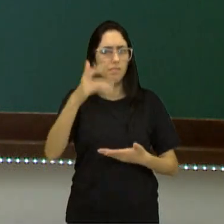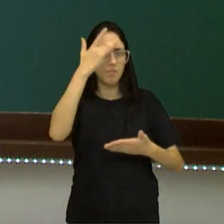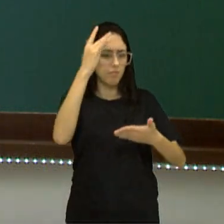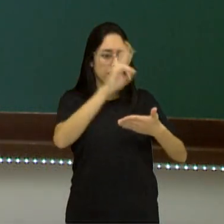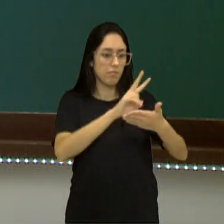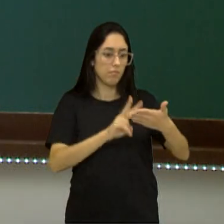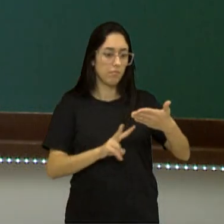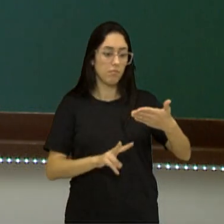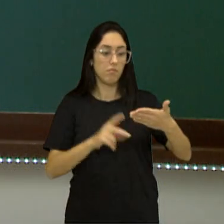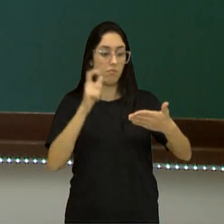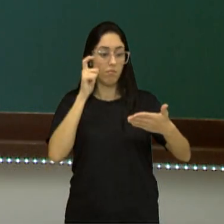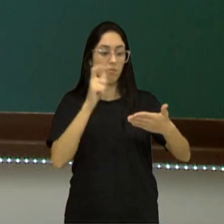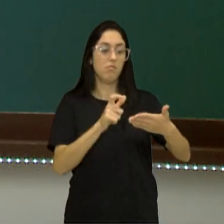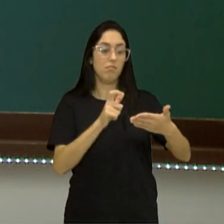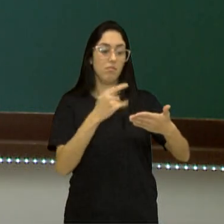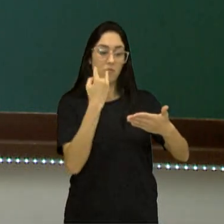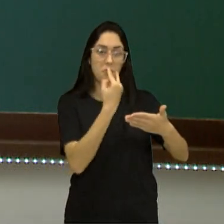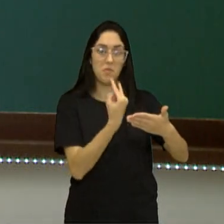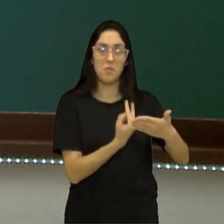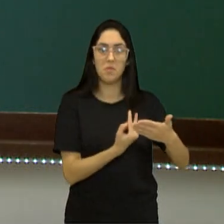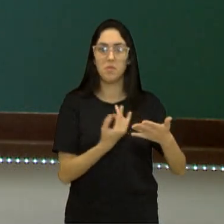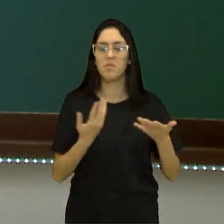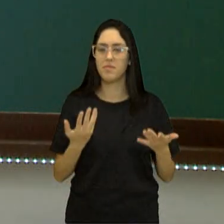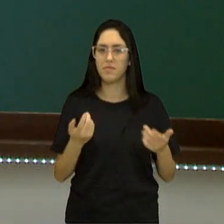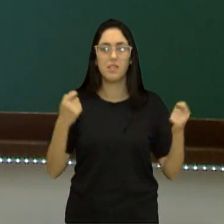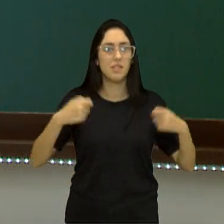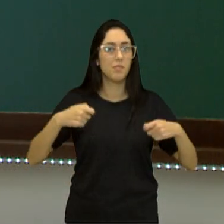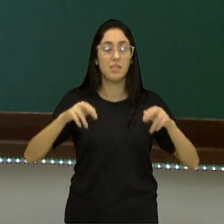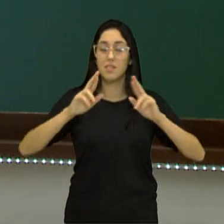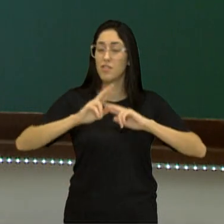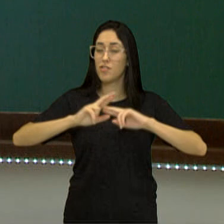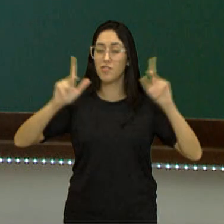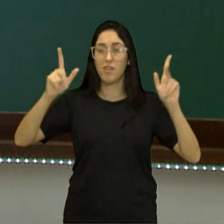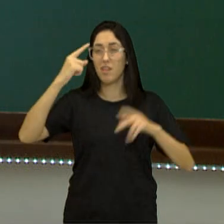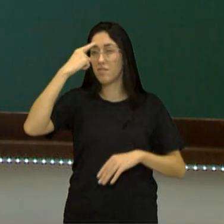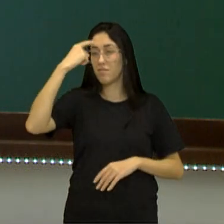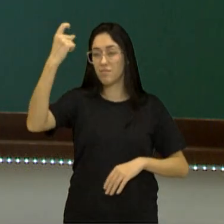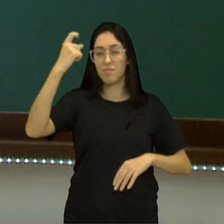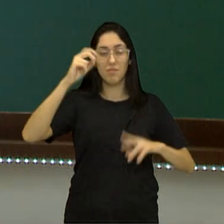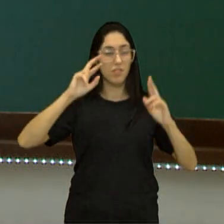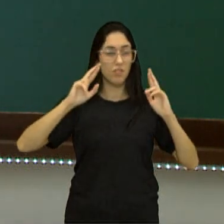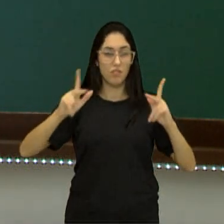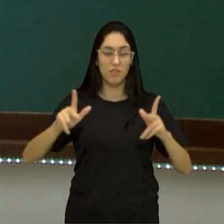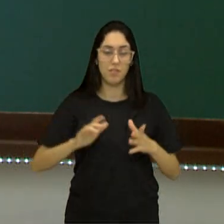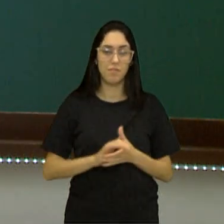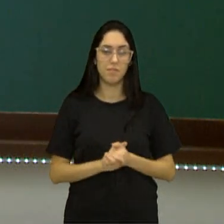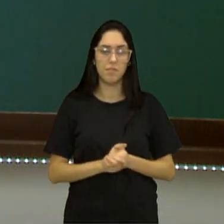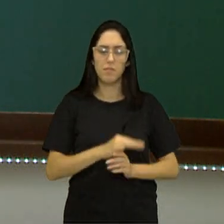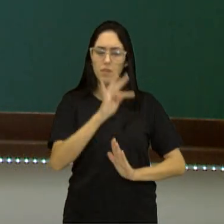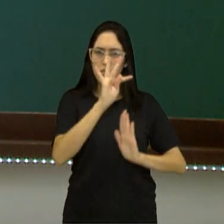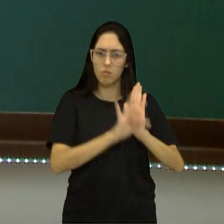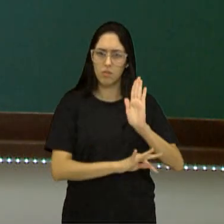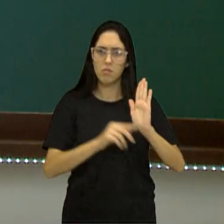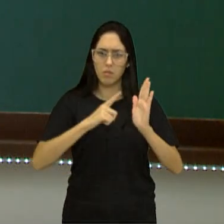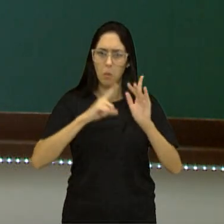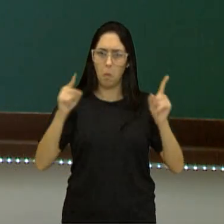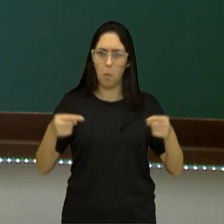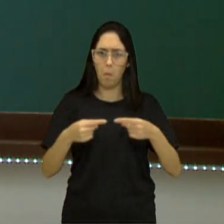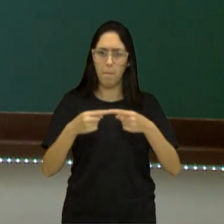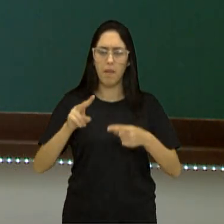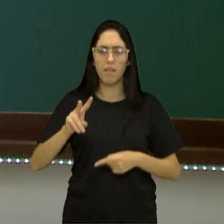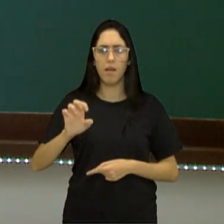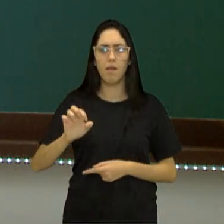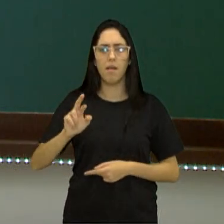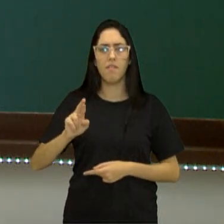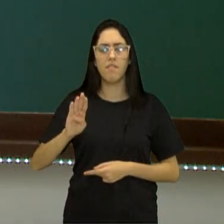Lembre-se, é um ser imaginário, fantástico, fora da realidade. O texto atende à estrutura dos verbetes? Se